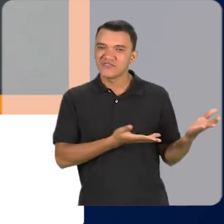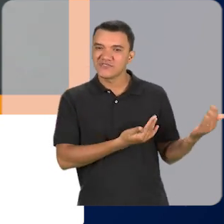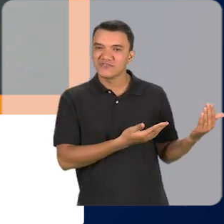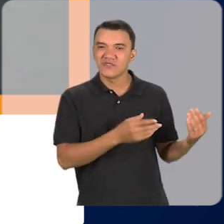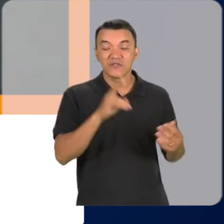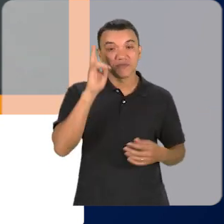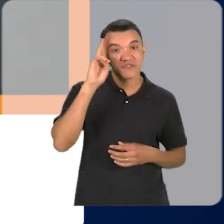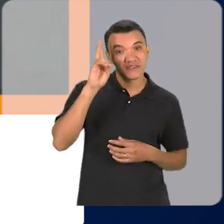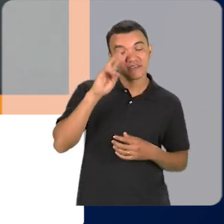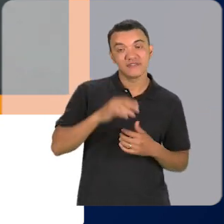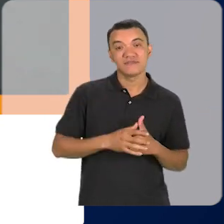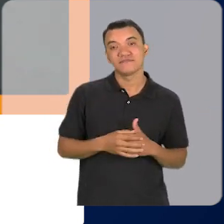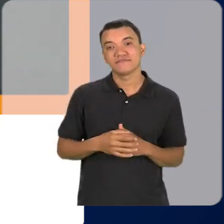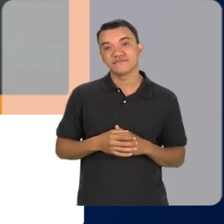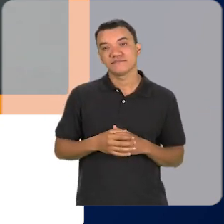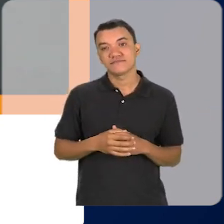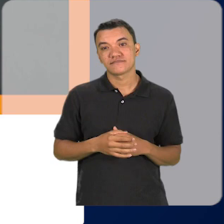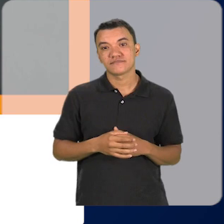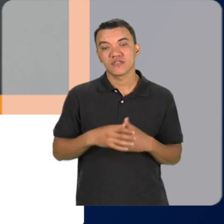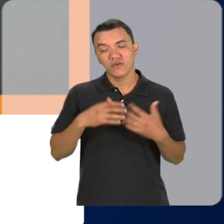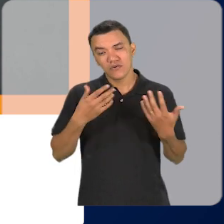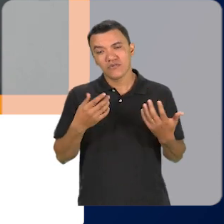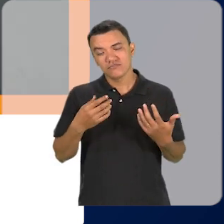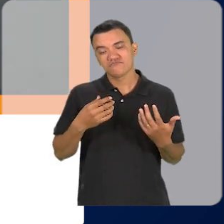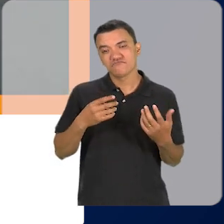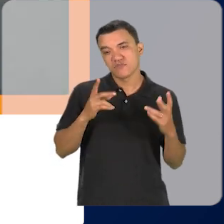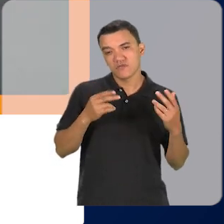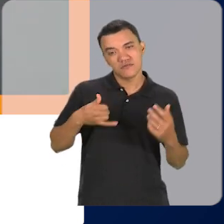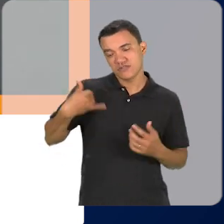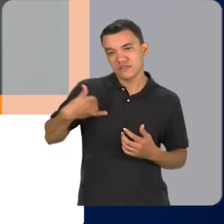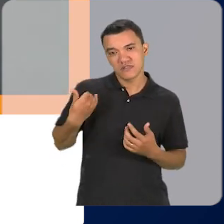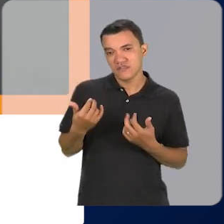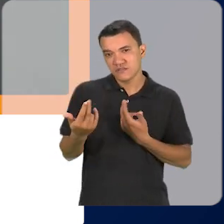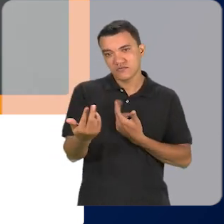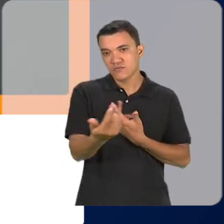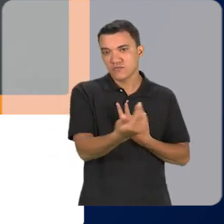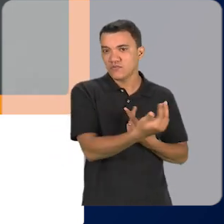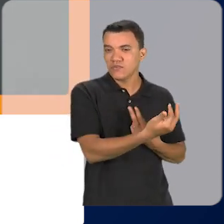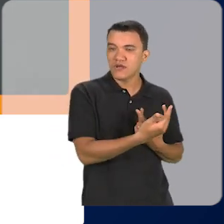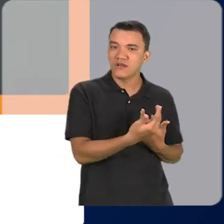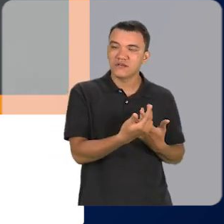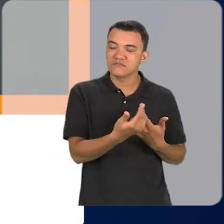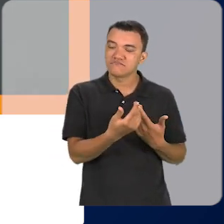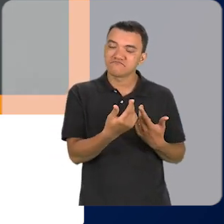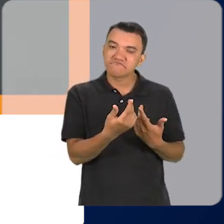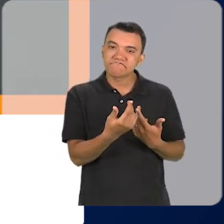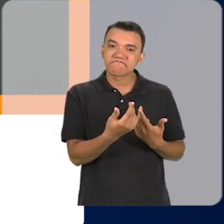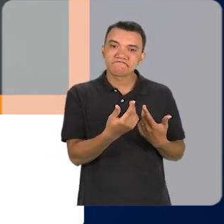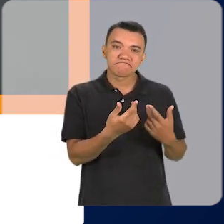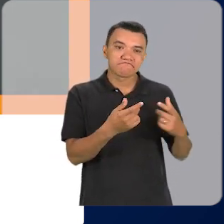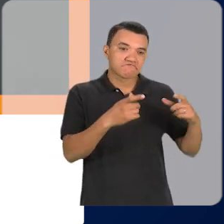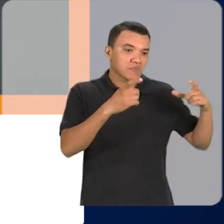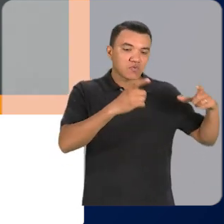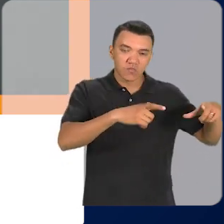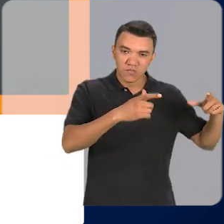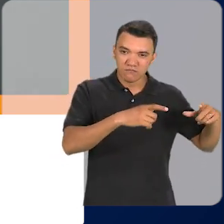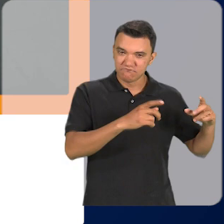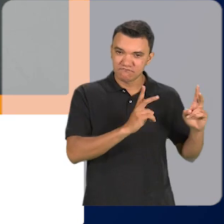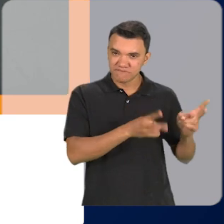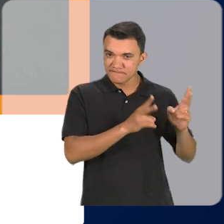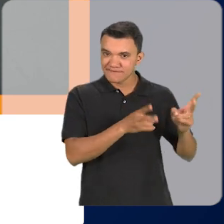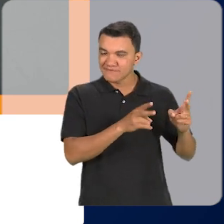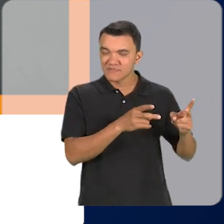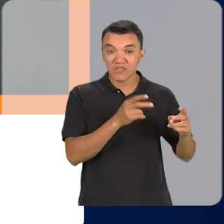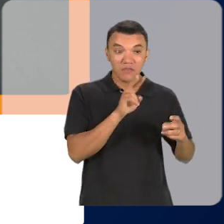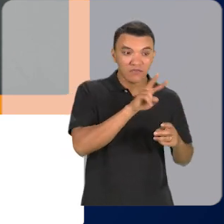pessoas, ou mesmo pessoas, né, da minha faixa de idade que ainda, né, que moram em ambientes, em bairros, que ainda